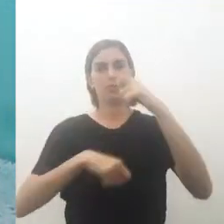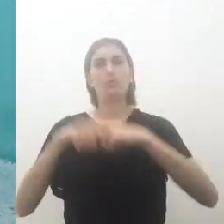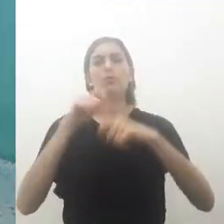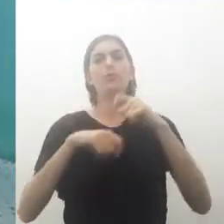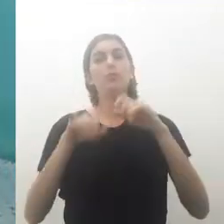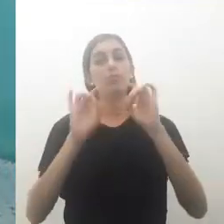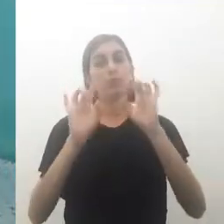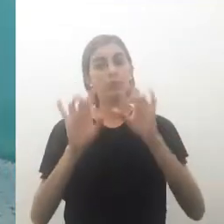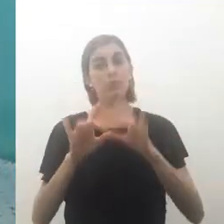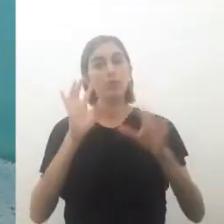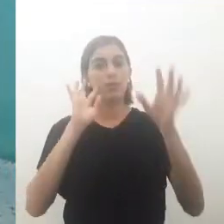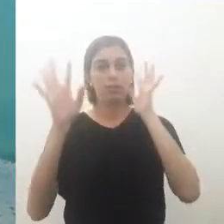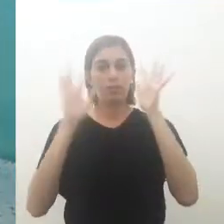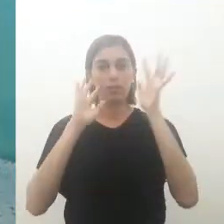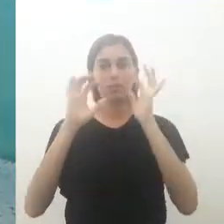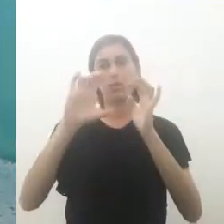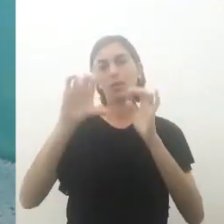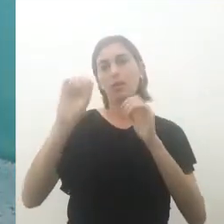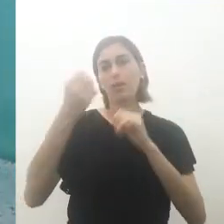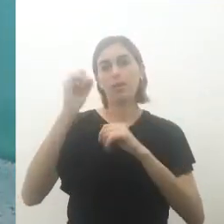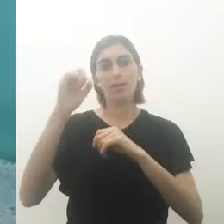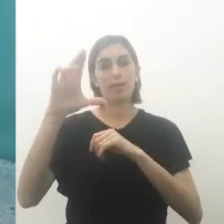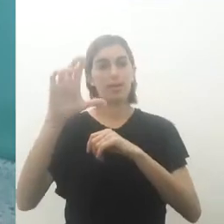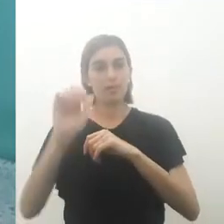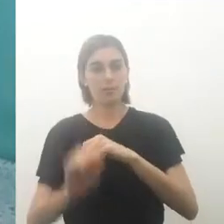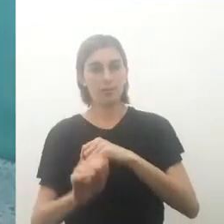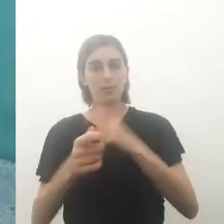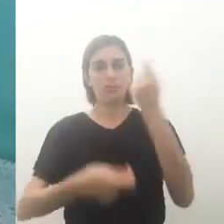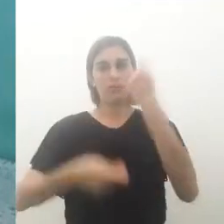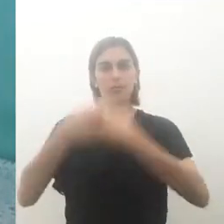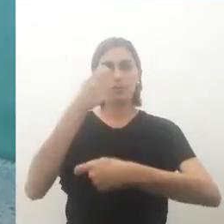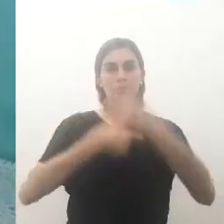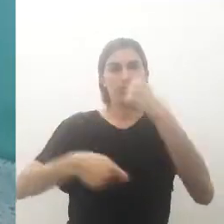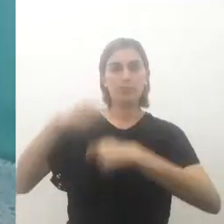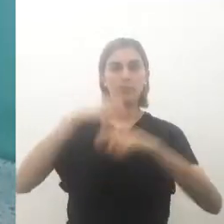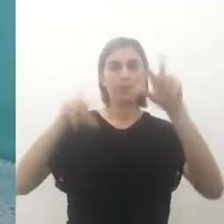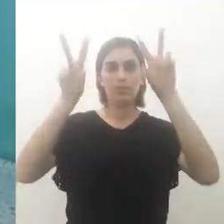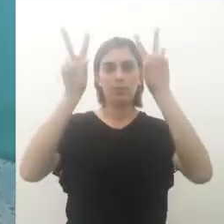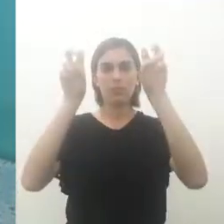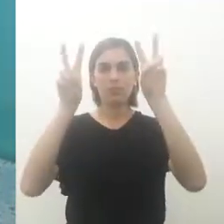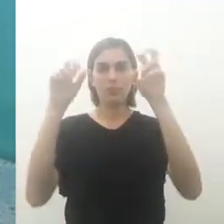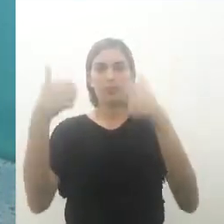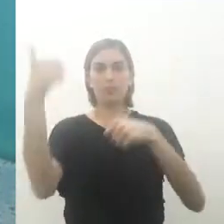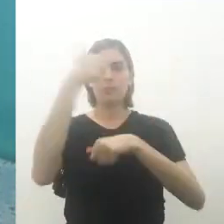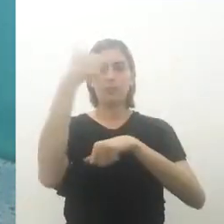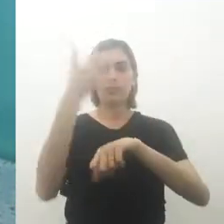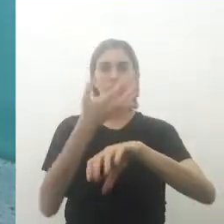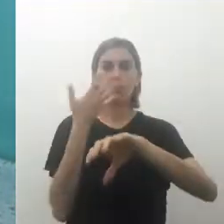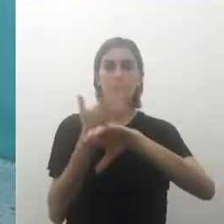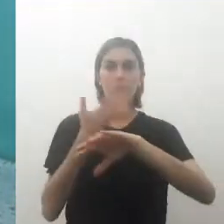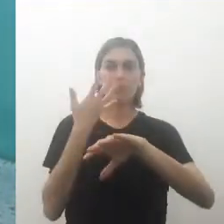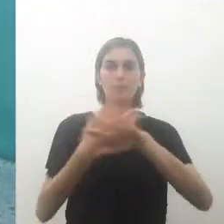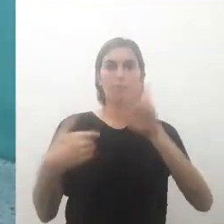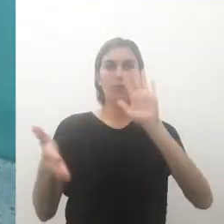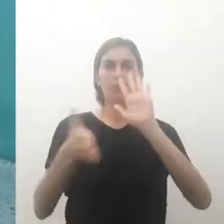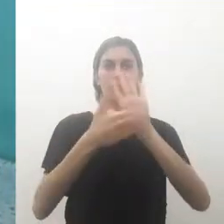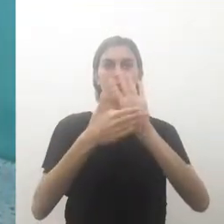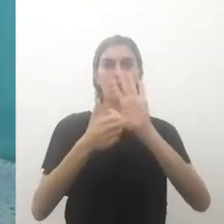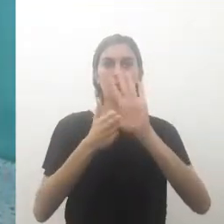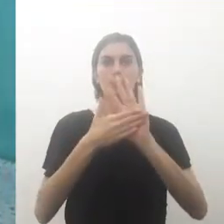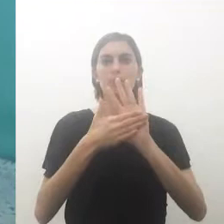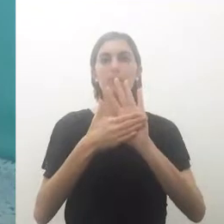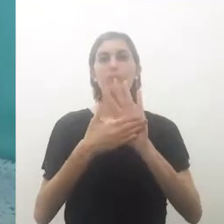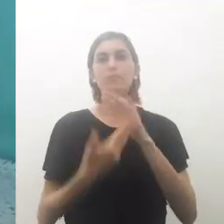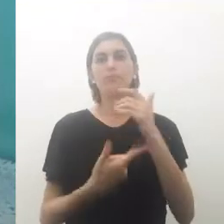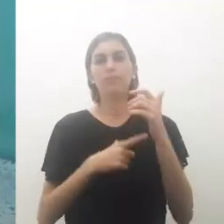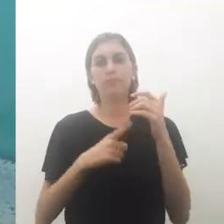administração. Em especial, a teoria clássica da administração, que é o conteúdo da nossa primeira competência, né? A proposta